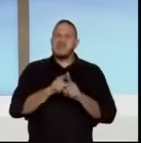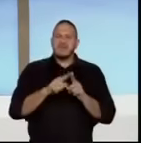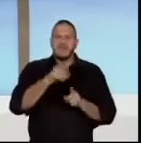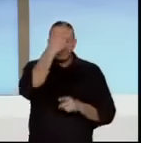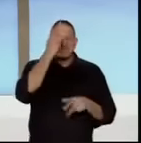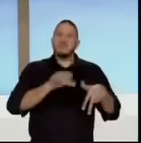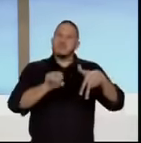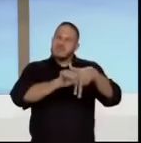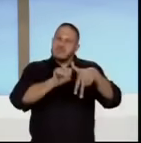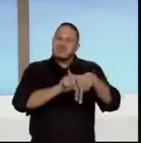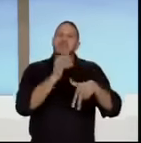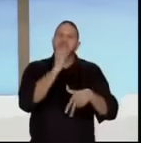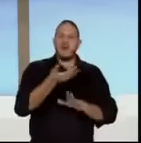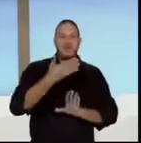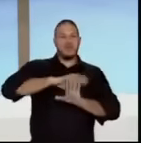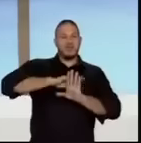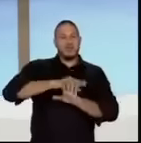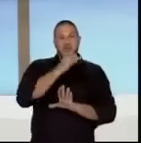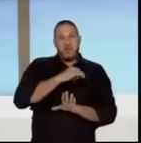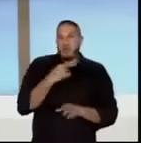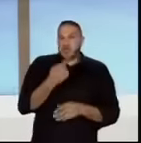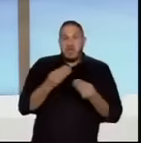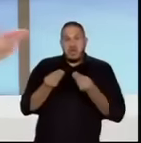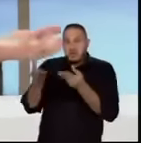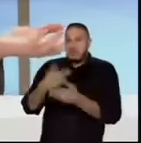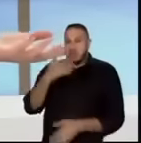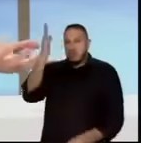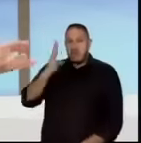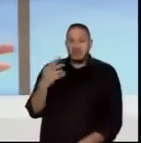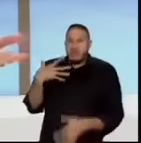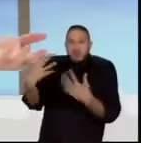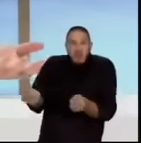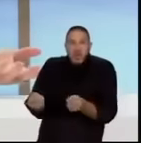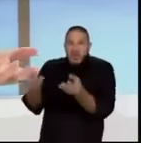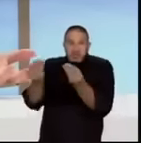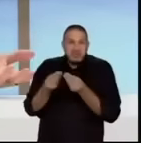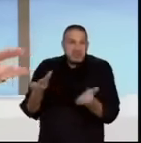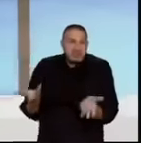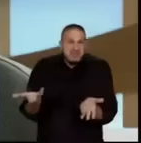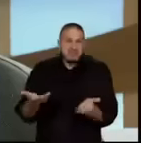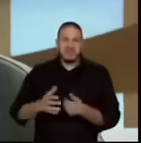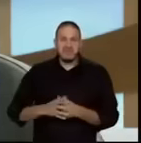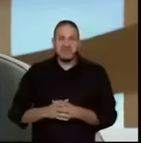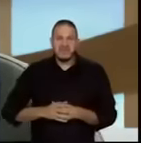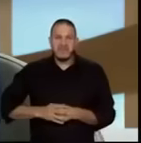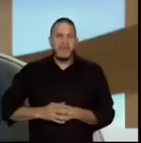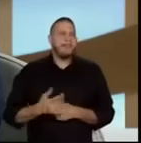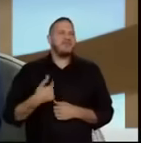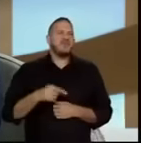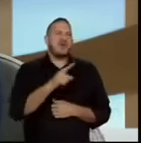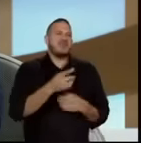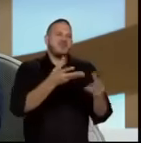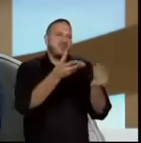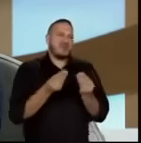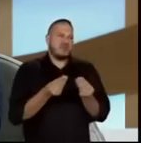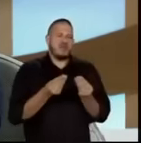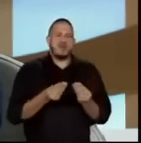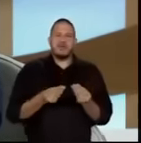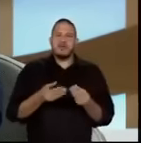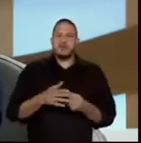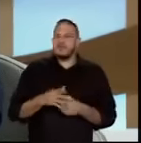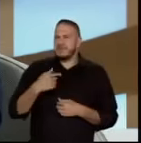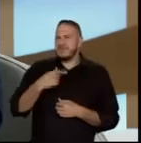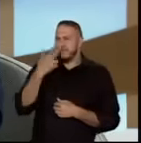dizem nos bastidores é assim, olha, a gente está querendo doar, mas o Brasil não quer receber, então não é verdade que a gente não quer receber. Agora, nós não queremos... Acabaram